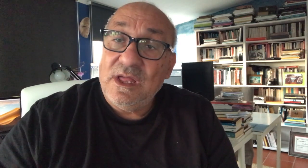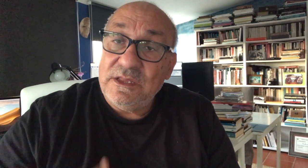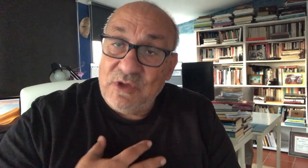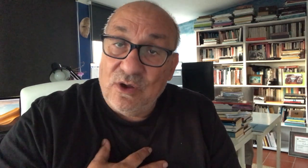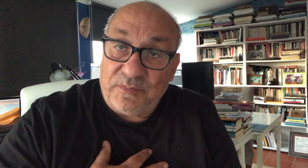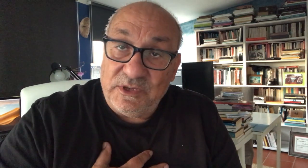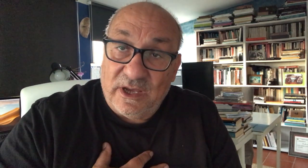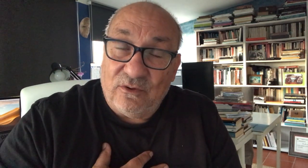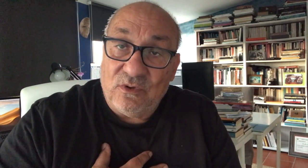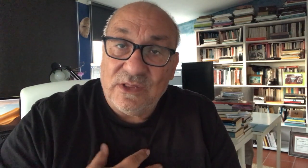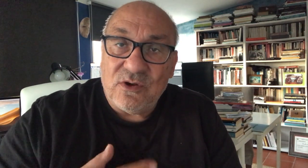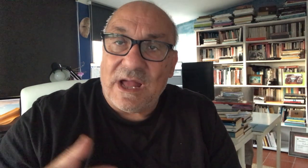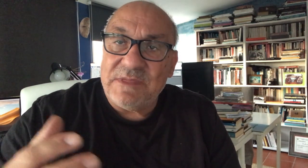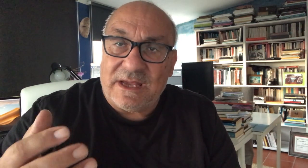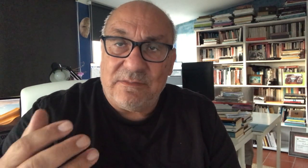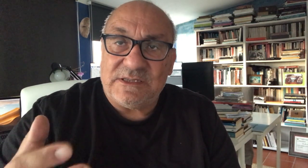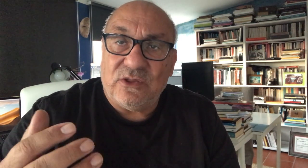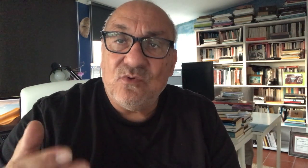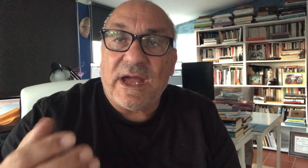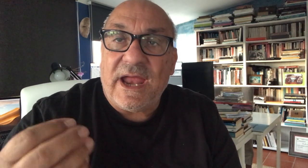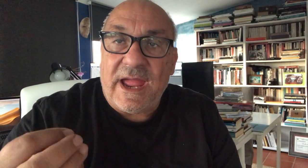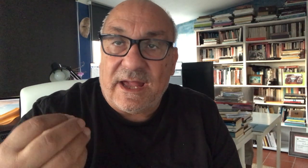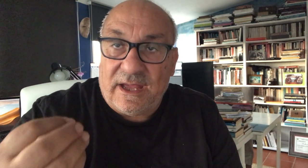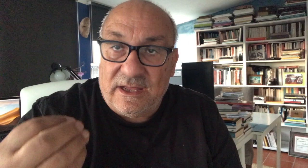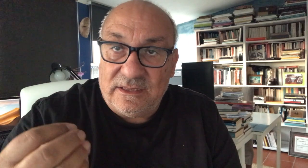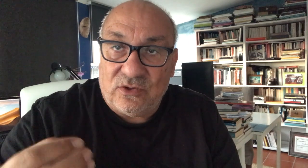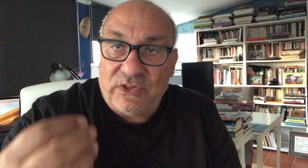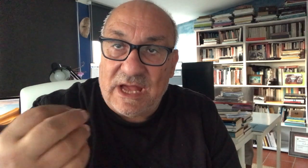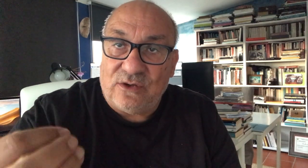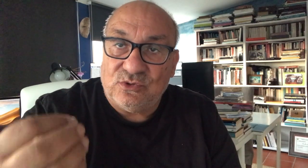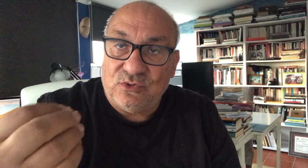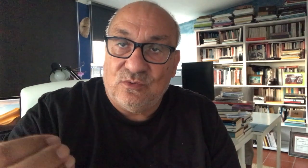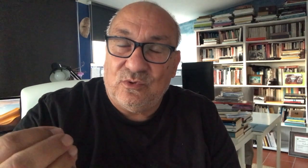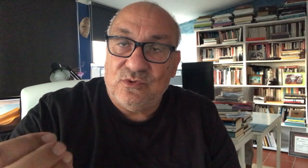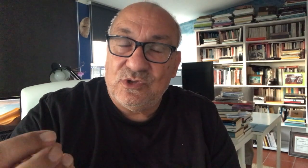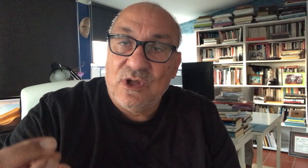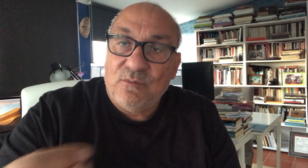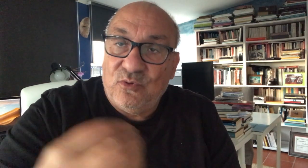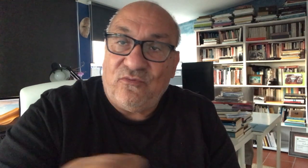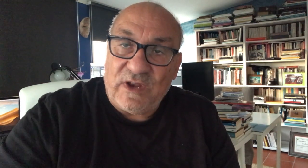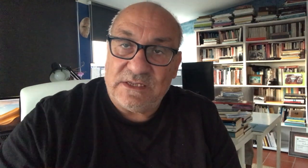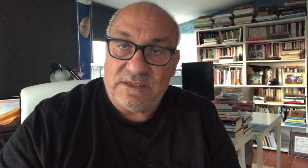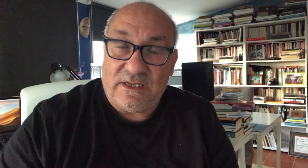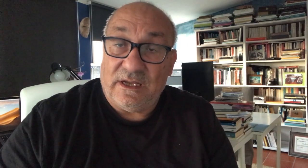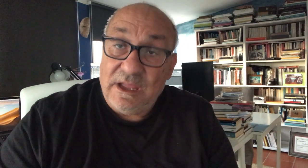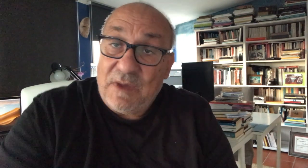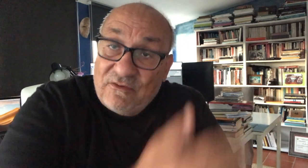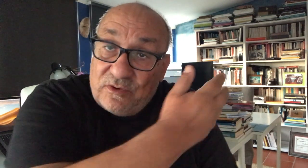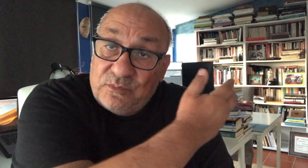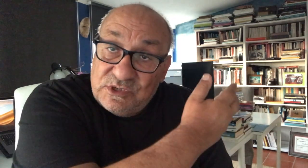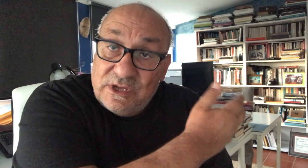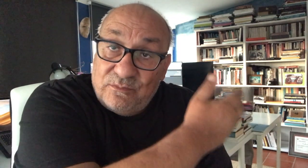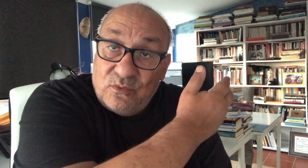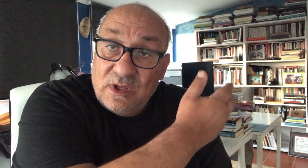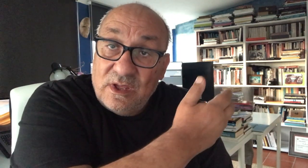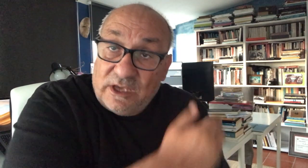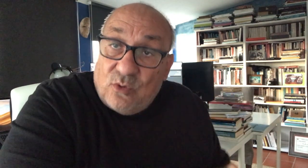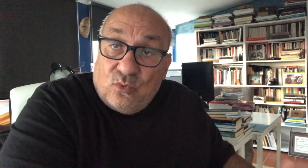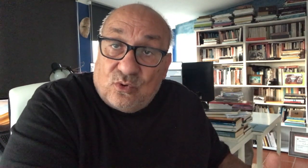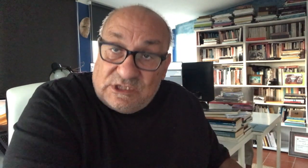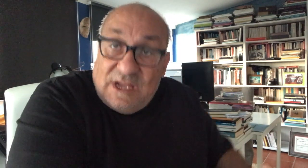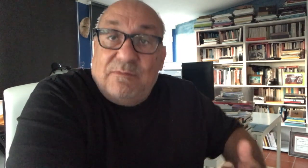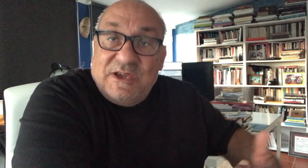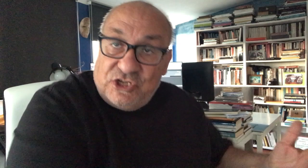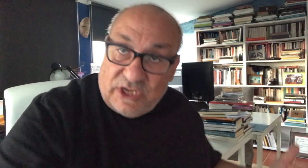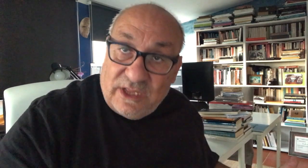exemplo. Na minha opinião, não cabe na cabeça de um careca não dar os números por freguesia. Em Mafra, por exemplo, que